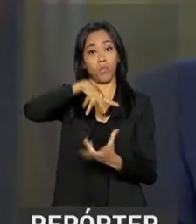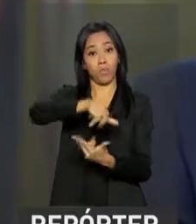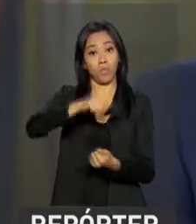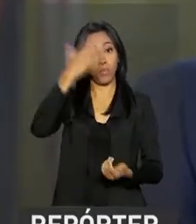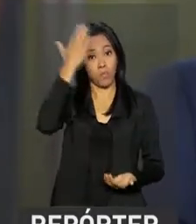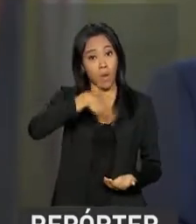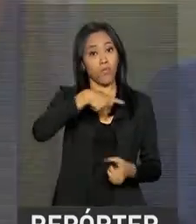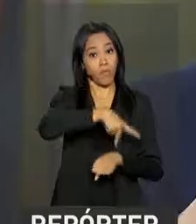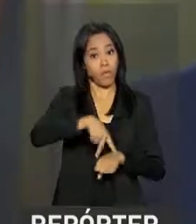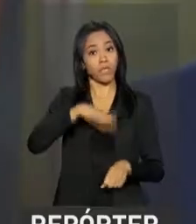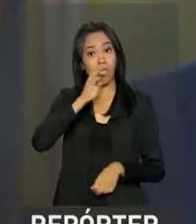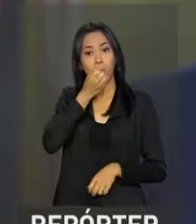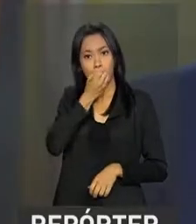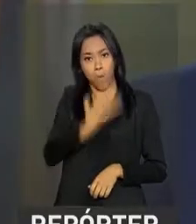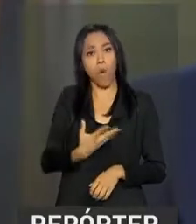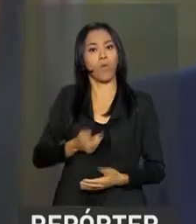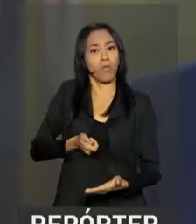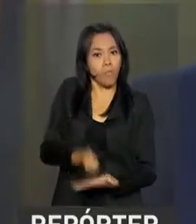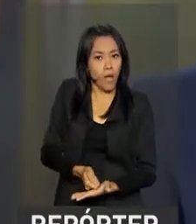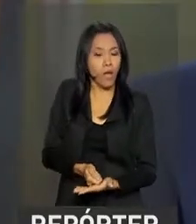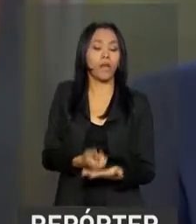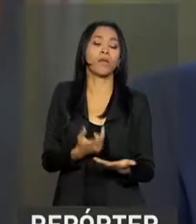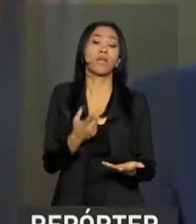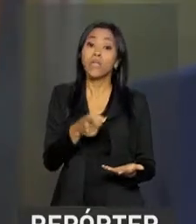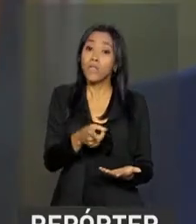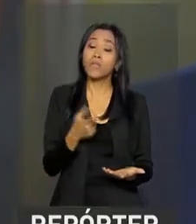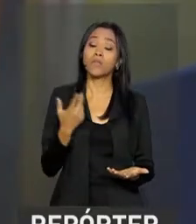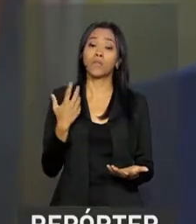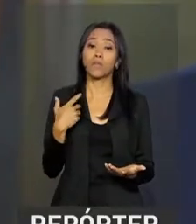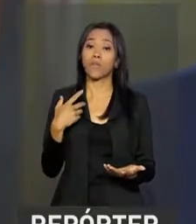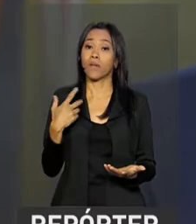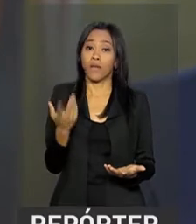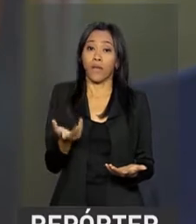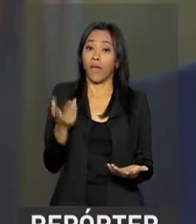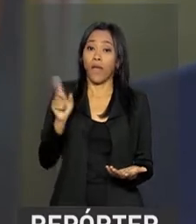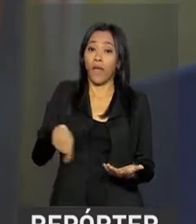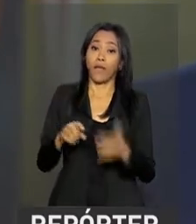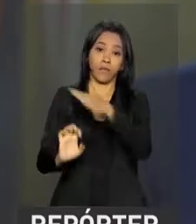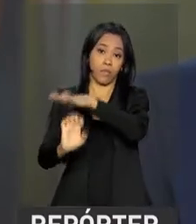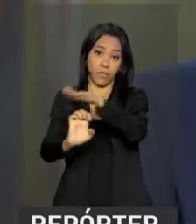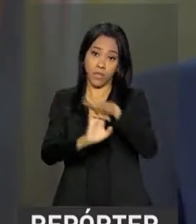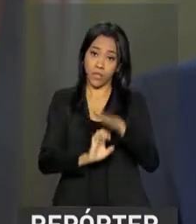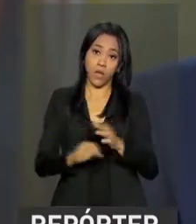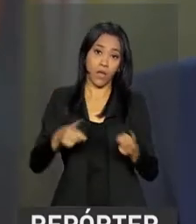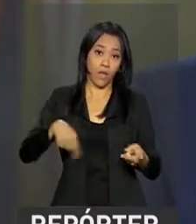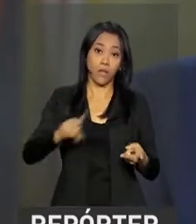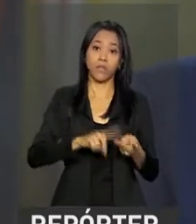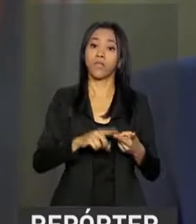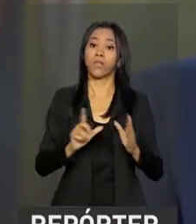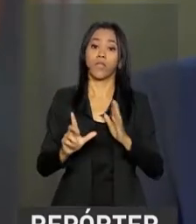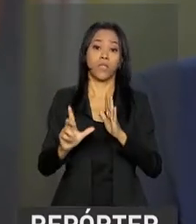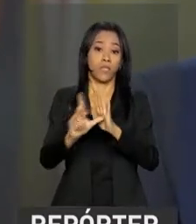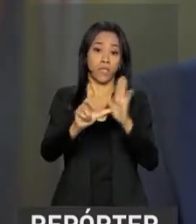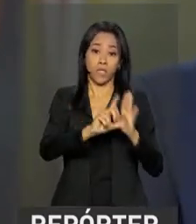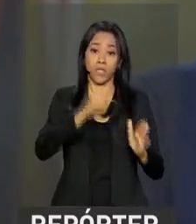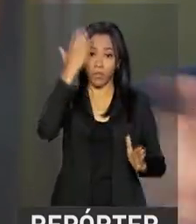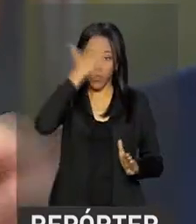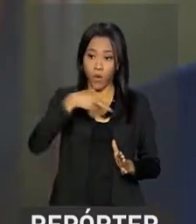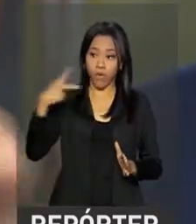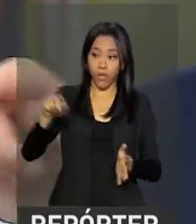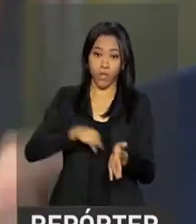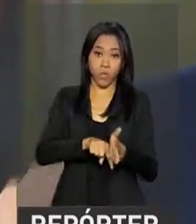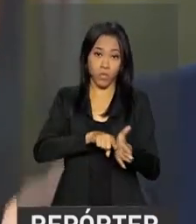que é um bom pagador esse efeito é visto por todos que é visto pelos empresários eles pelos comerciantes como demonstra sua pesquisa